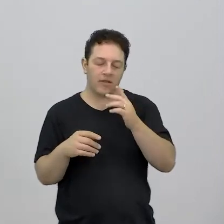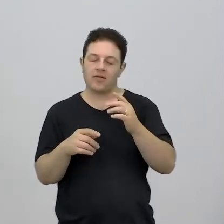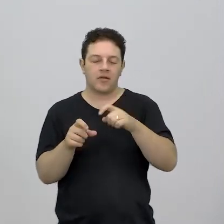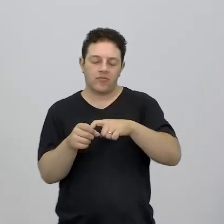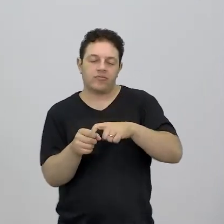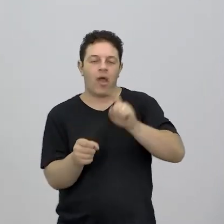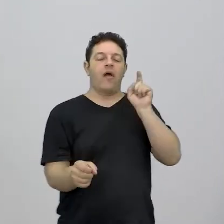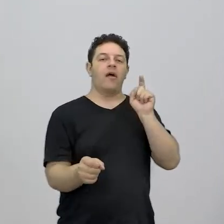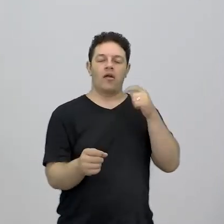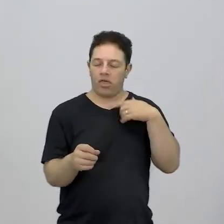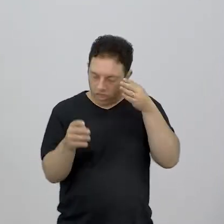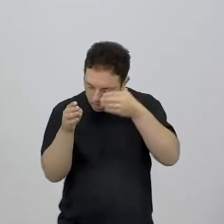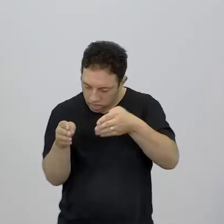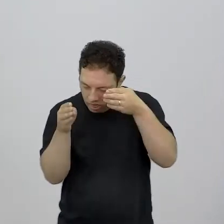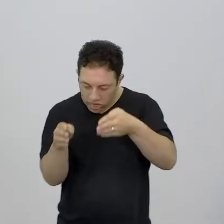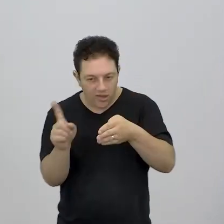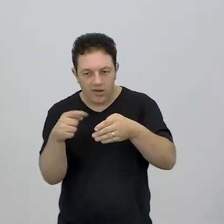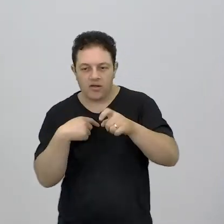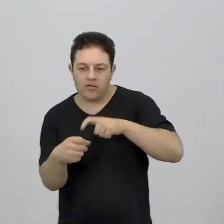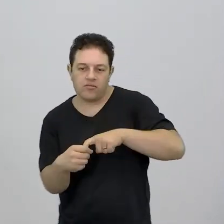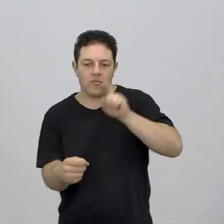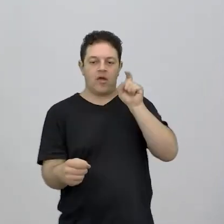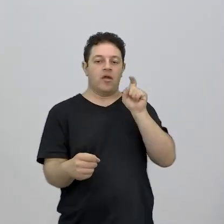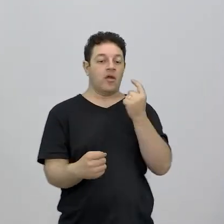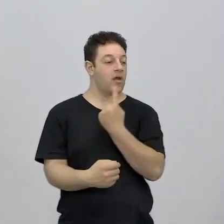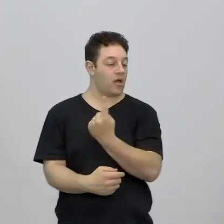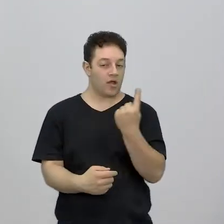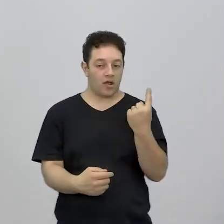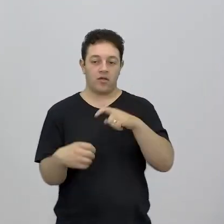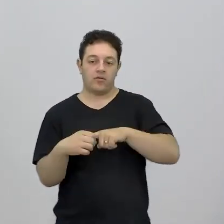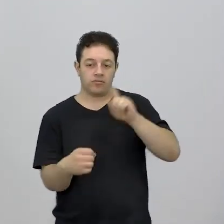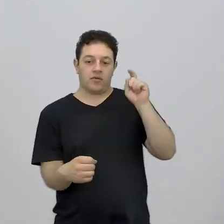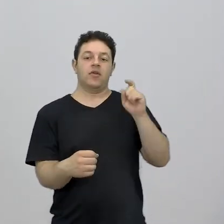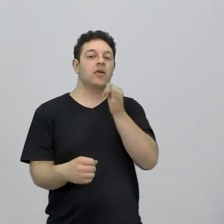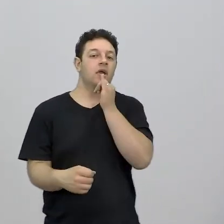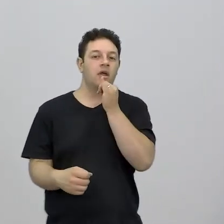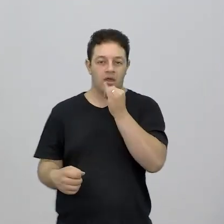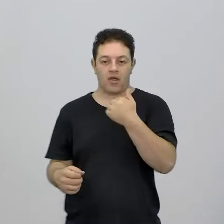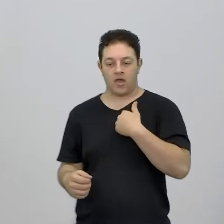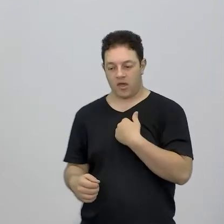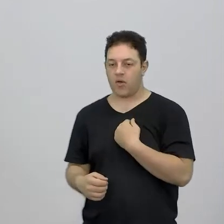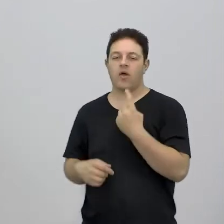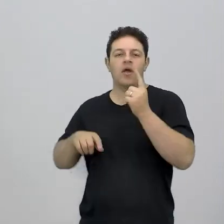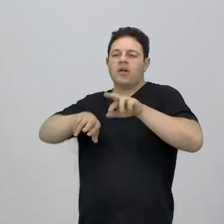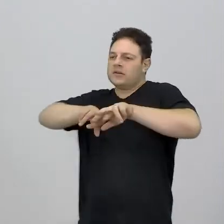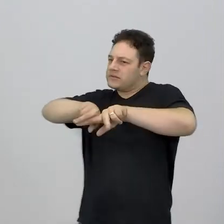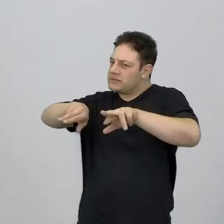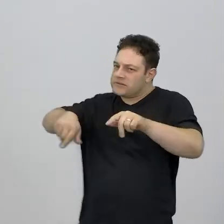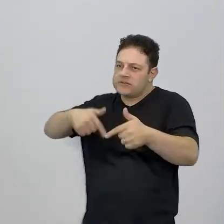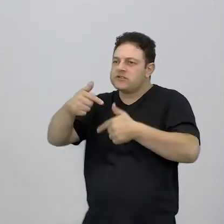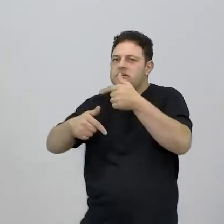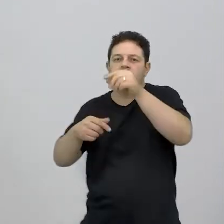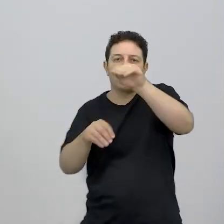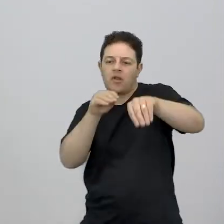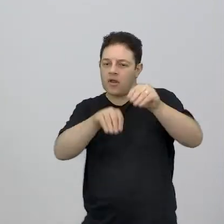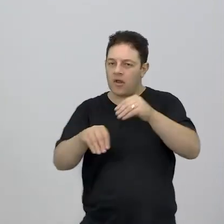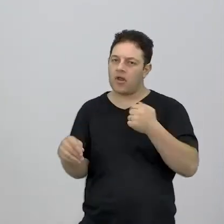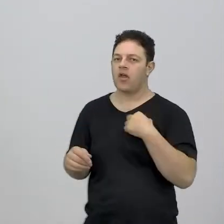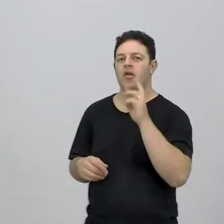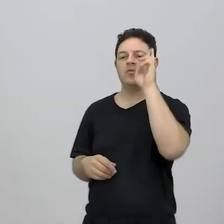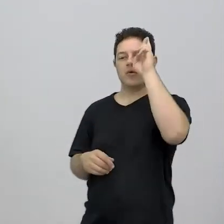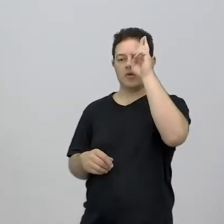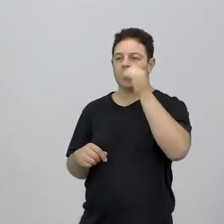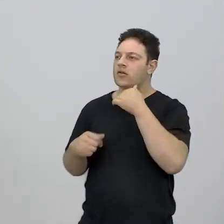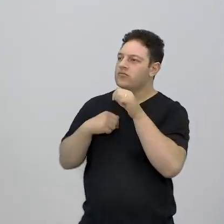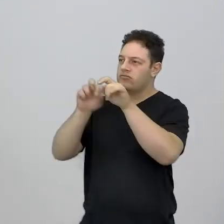desespecializaram, né? Ou seja, cada trabalhador ele era responsável por várias partes do processo de produção, de